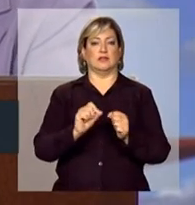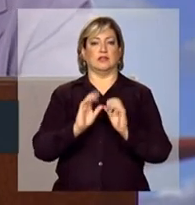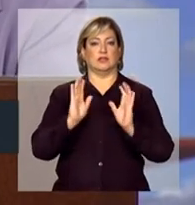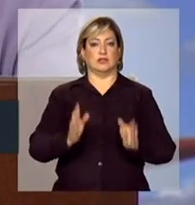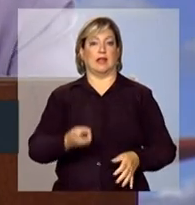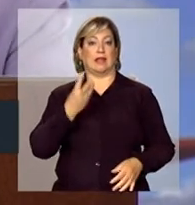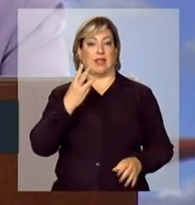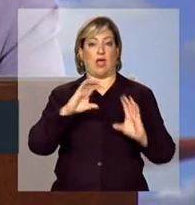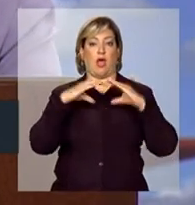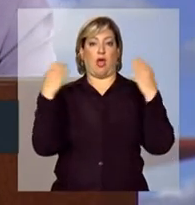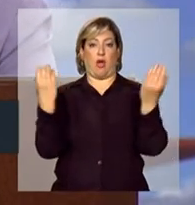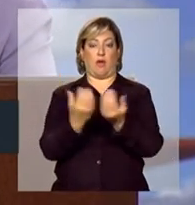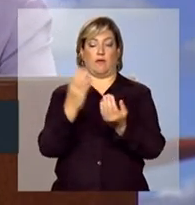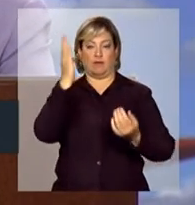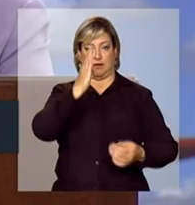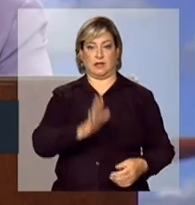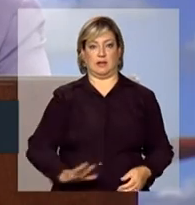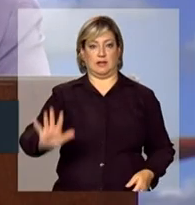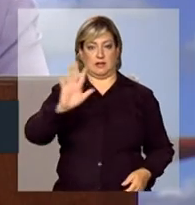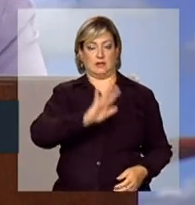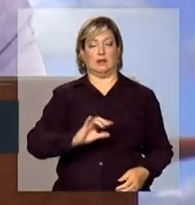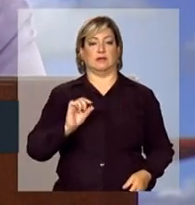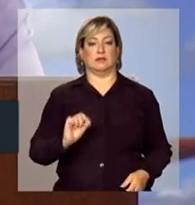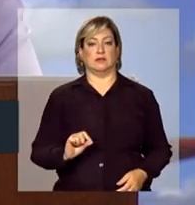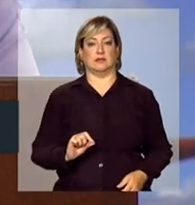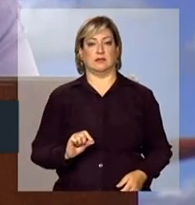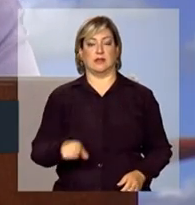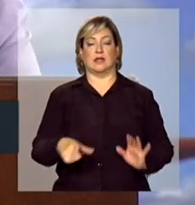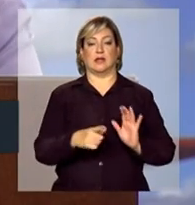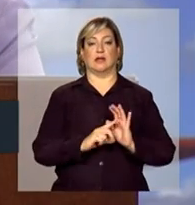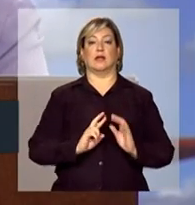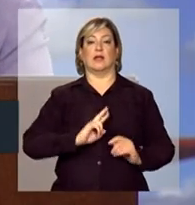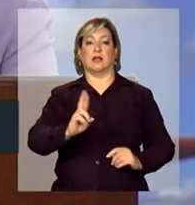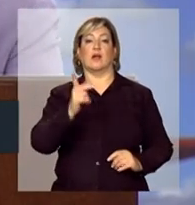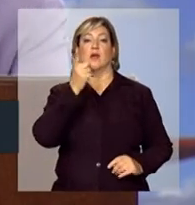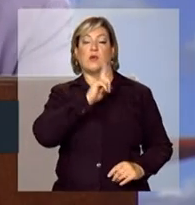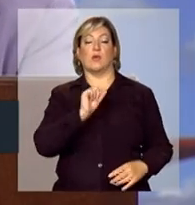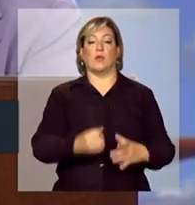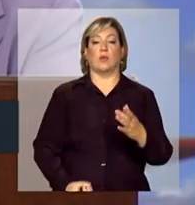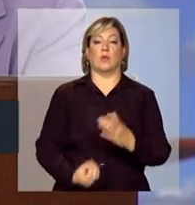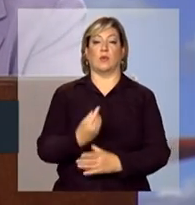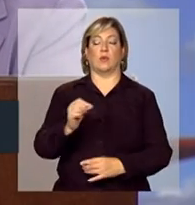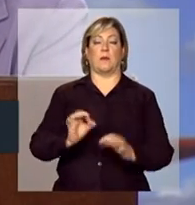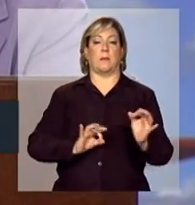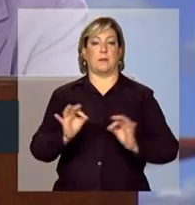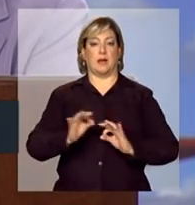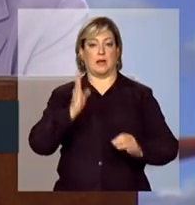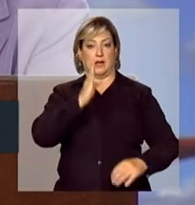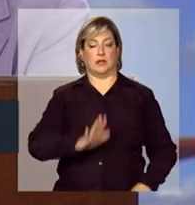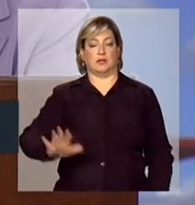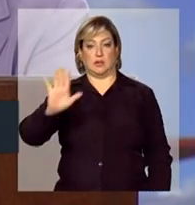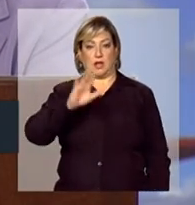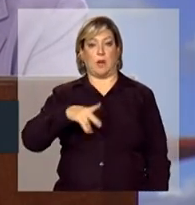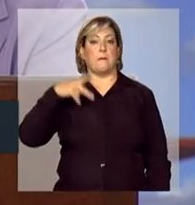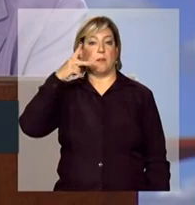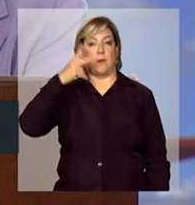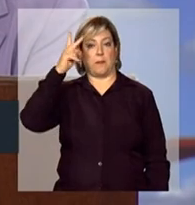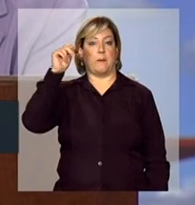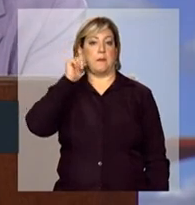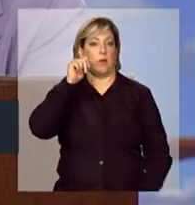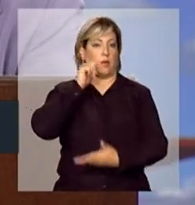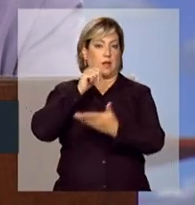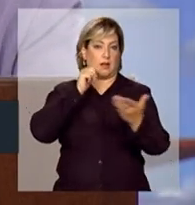três conferências nacionais que resultaram no lançamento do Plano Nacional de políticas para as